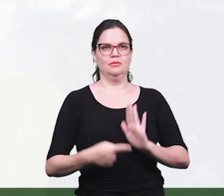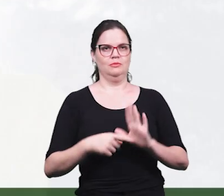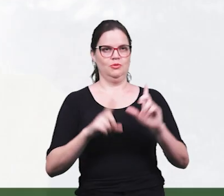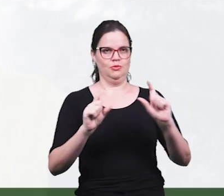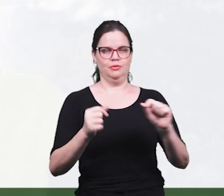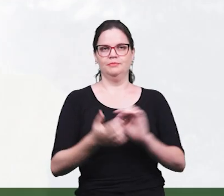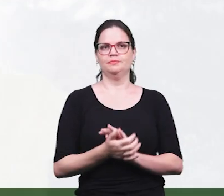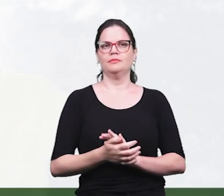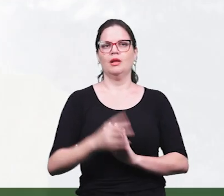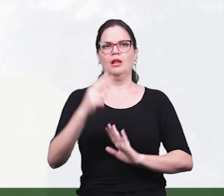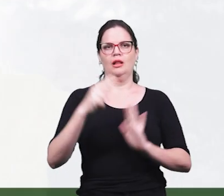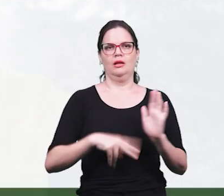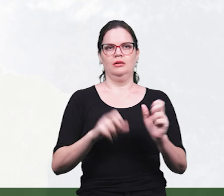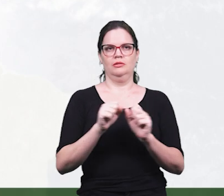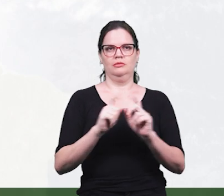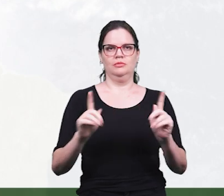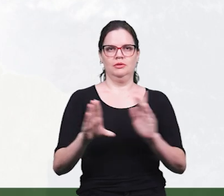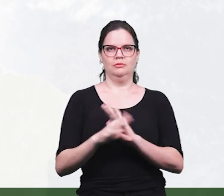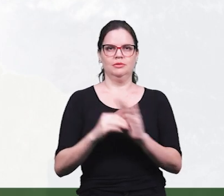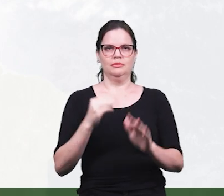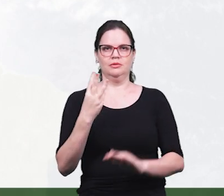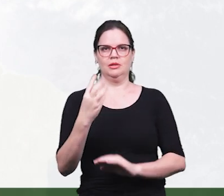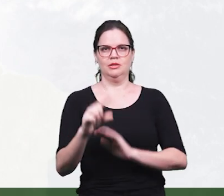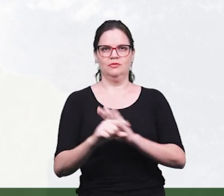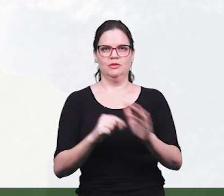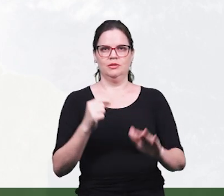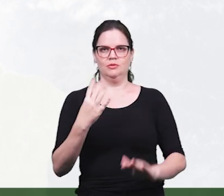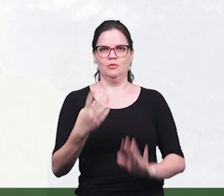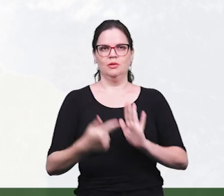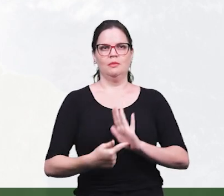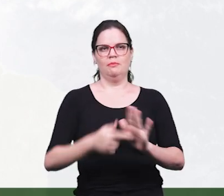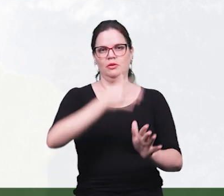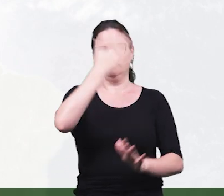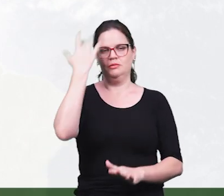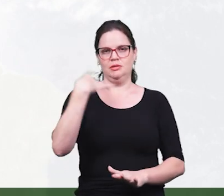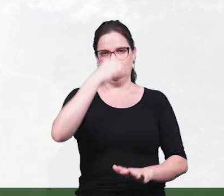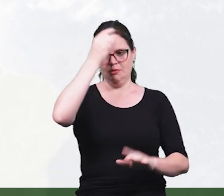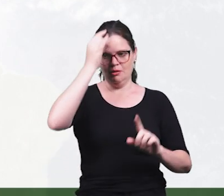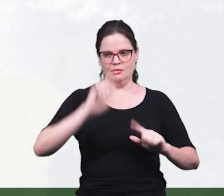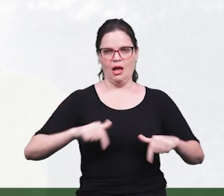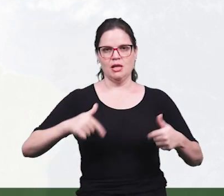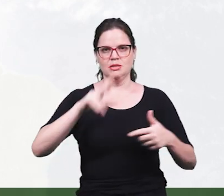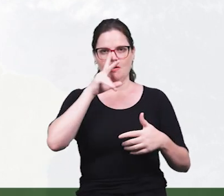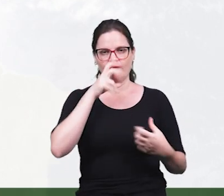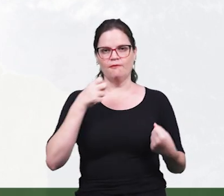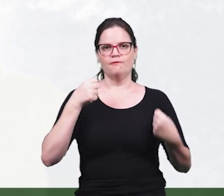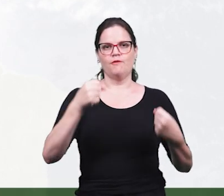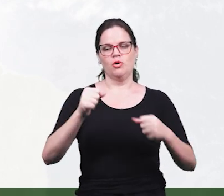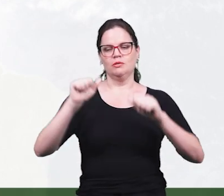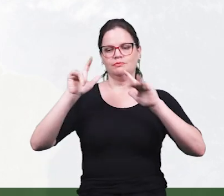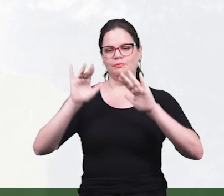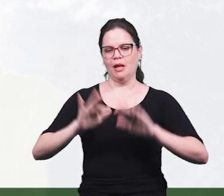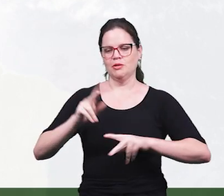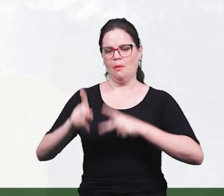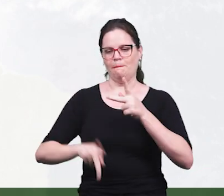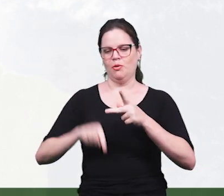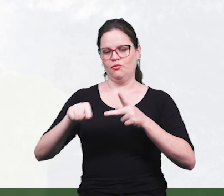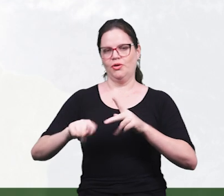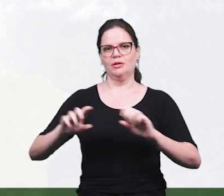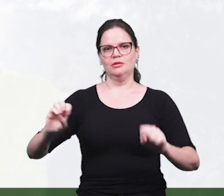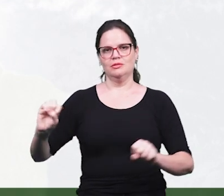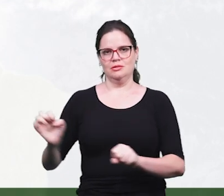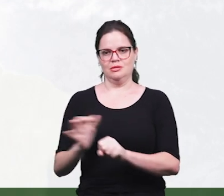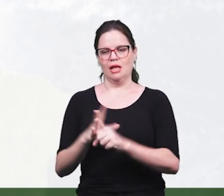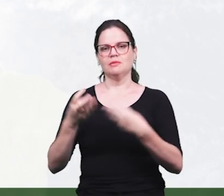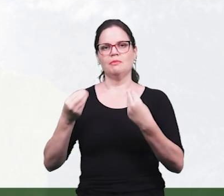assim: em Apocalipse, capítulo 3, verso 4, o espírito de fortaleza deu forças à igreja para